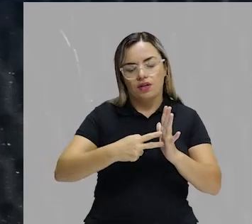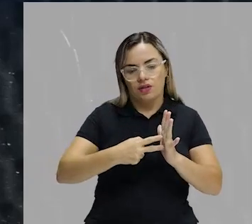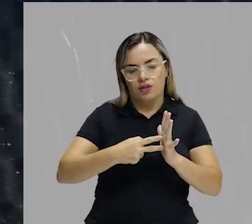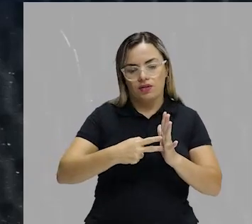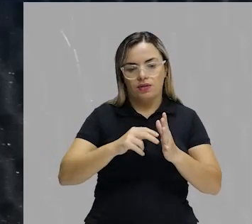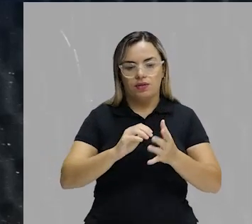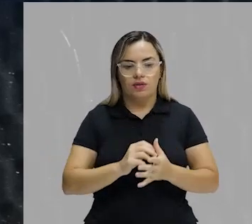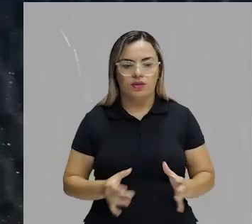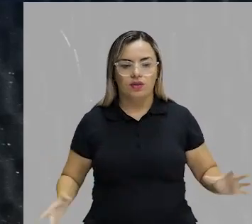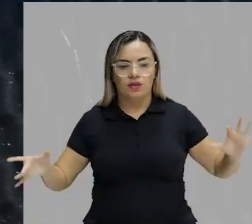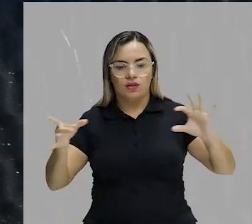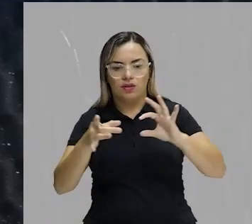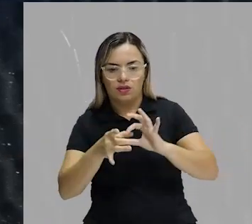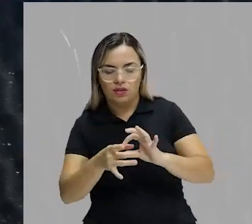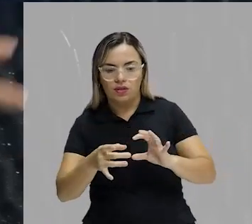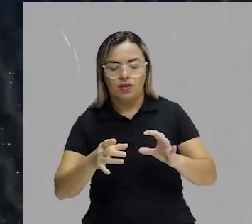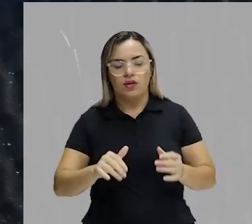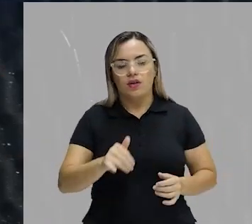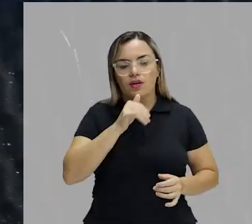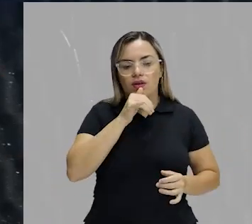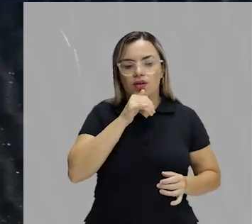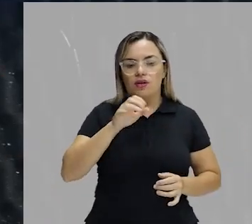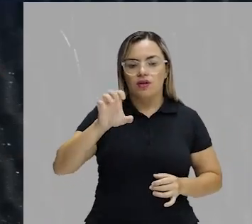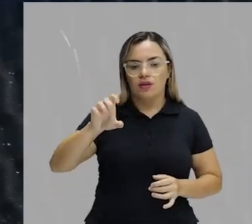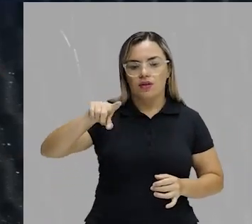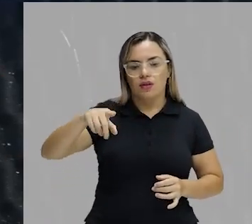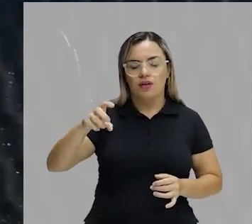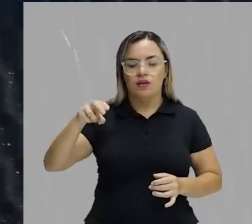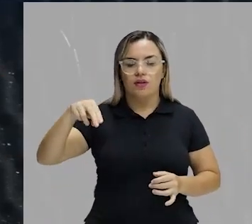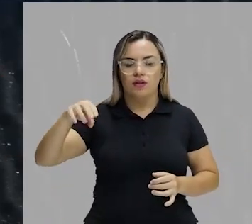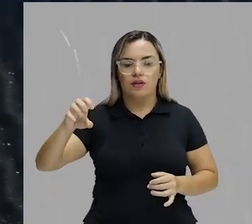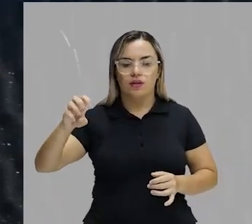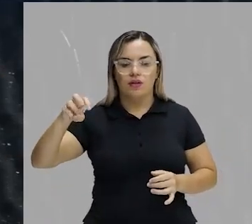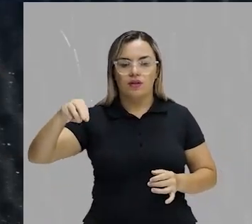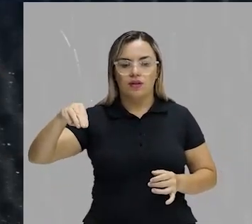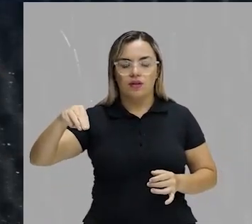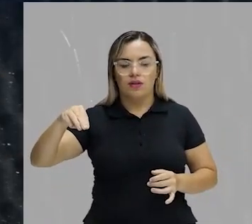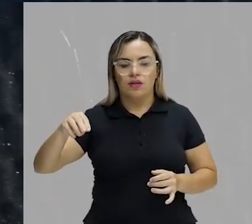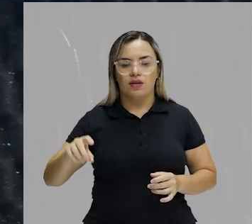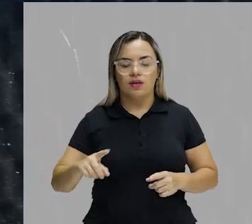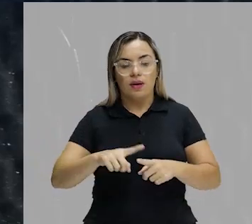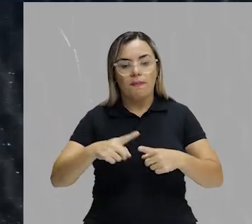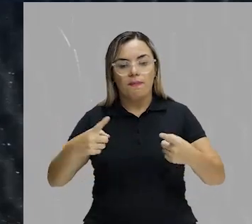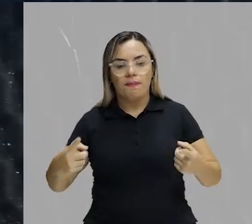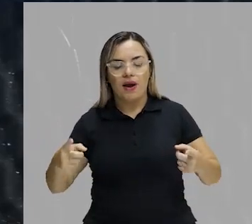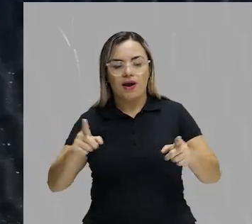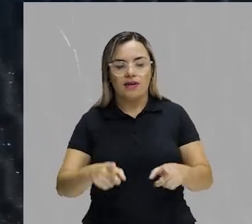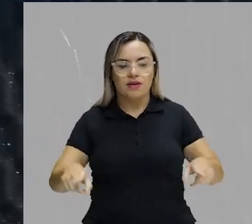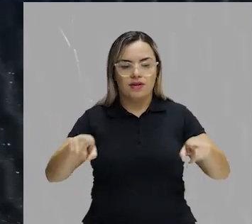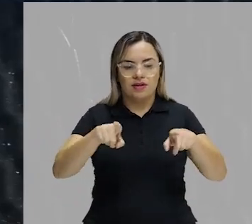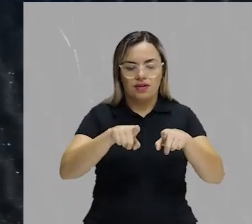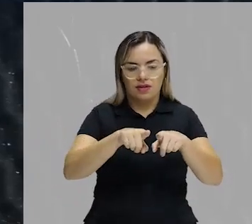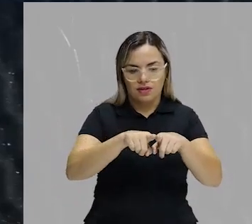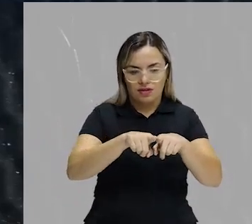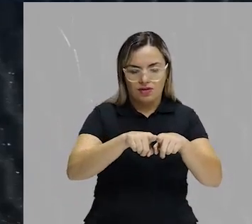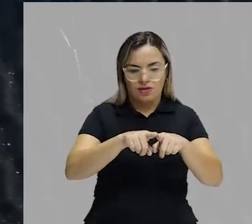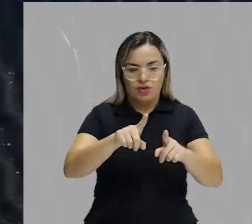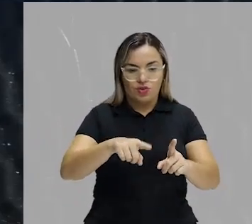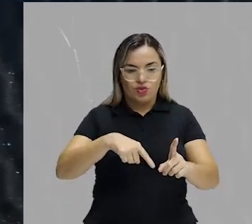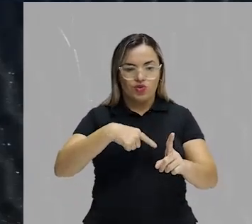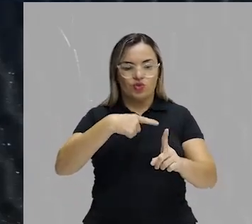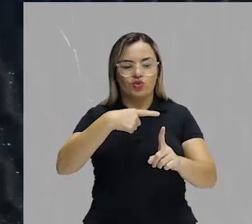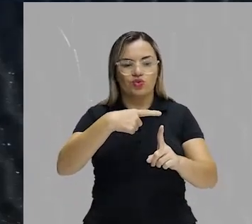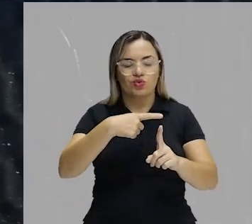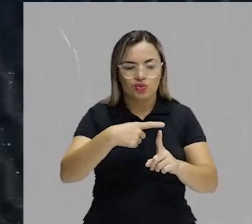algumas e, nem, mas também, não só, são conjunções aditivas. O nome está dizendo aditivo,